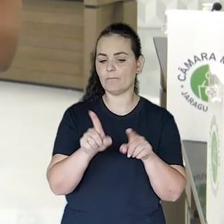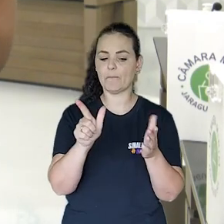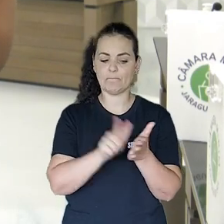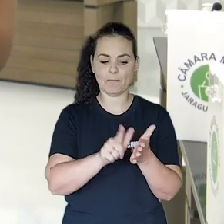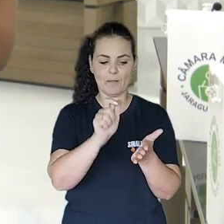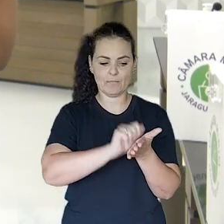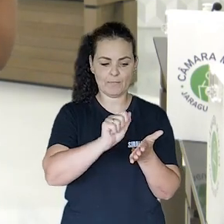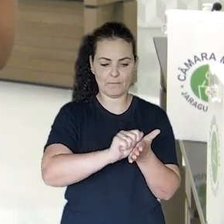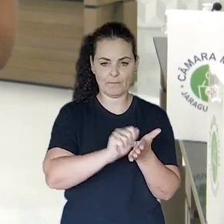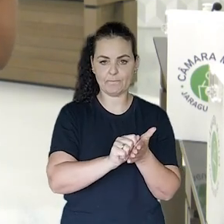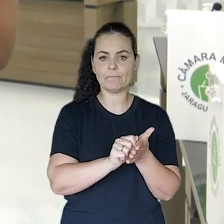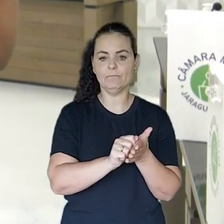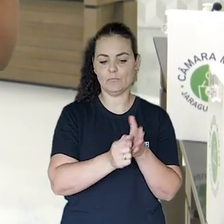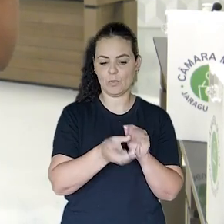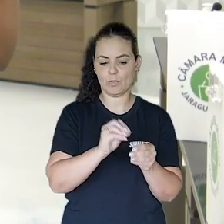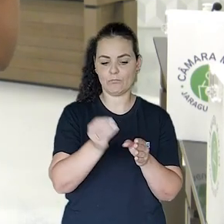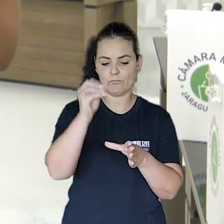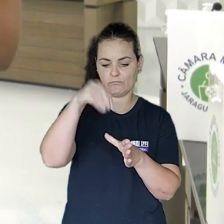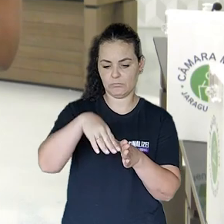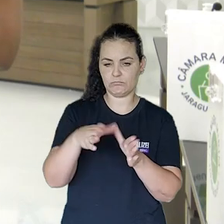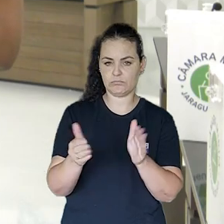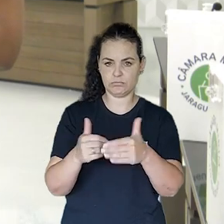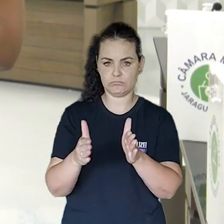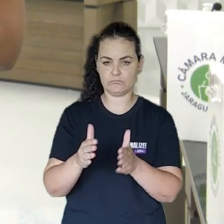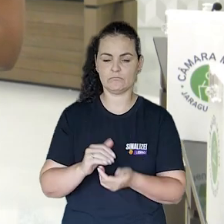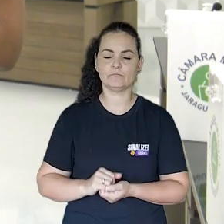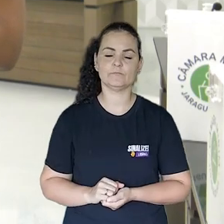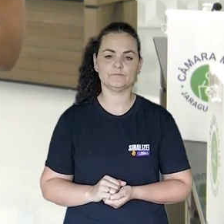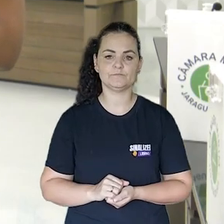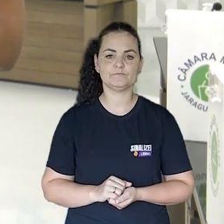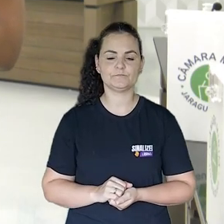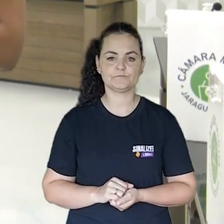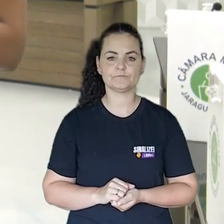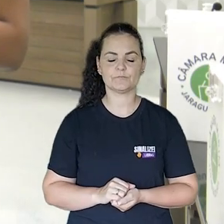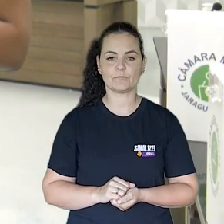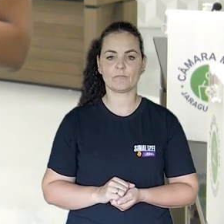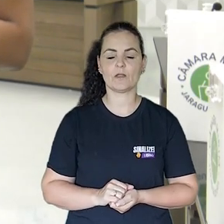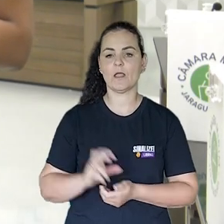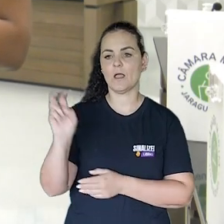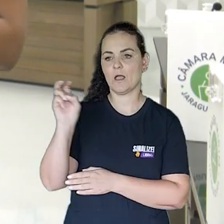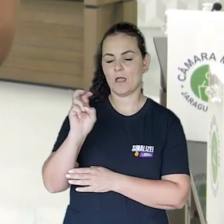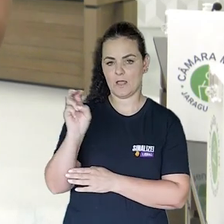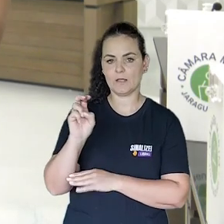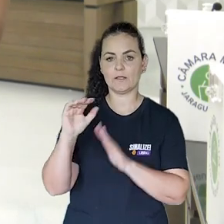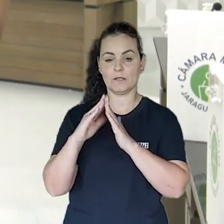A quinta escola é a professor Giardini Luiz Lenzi.